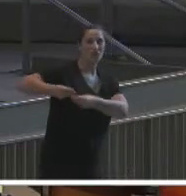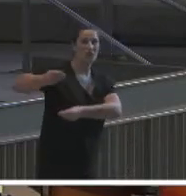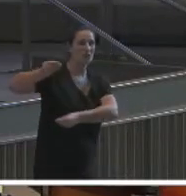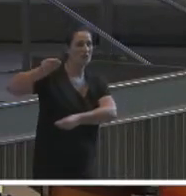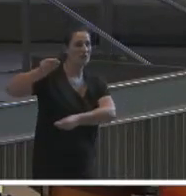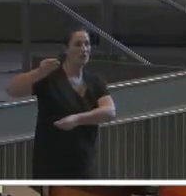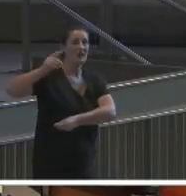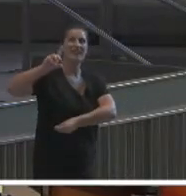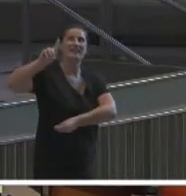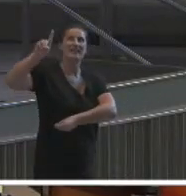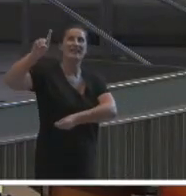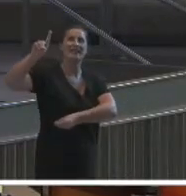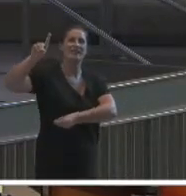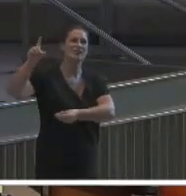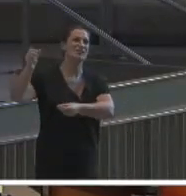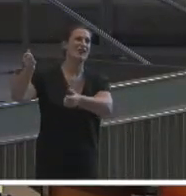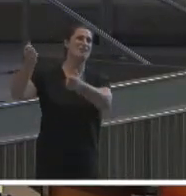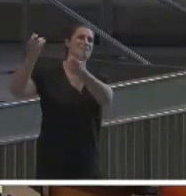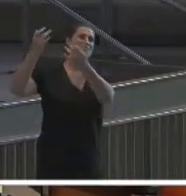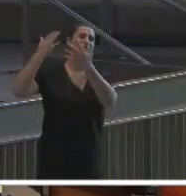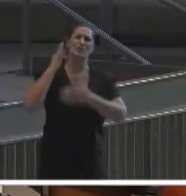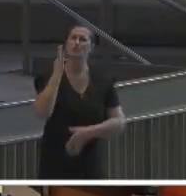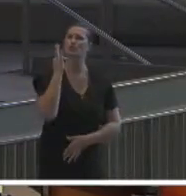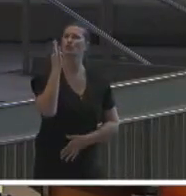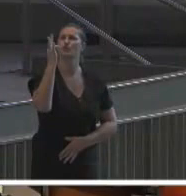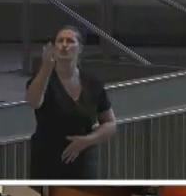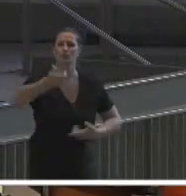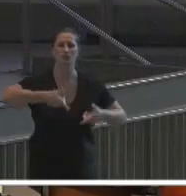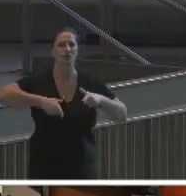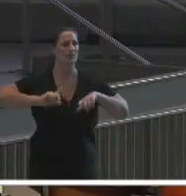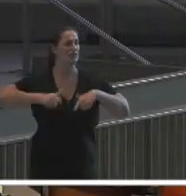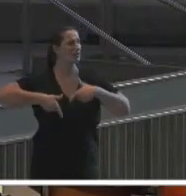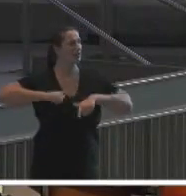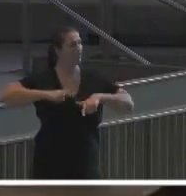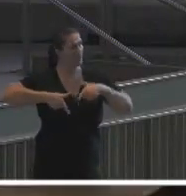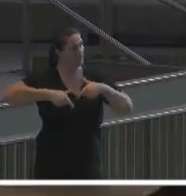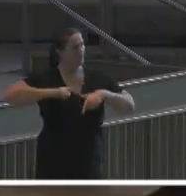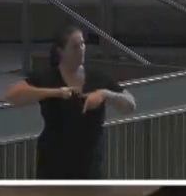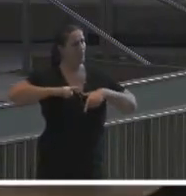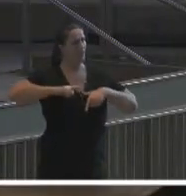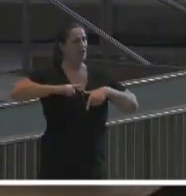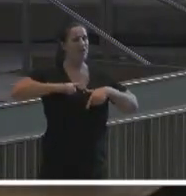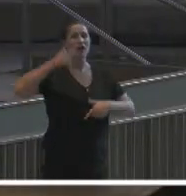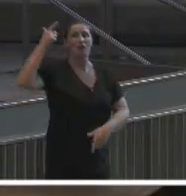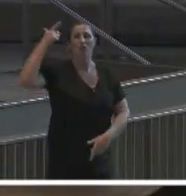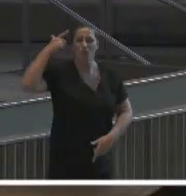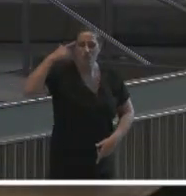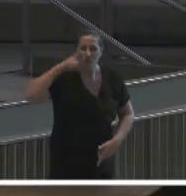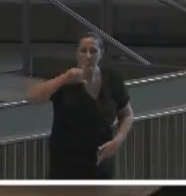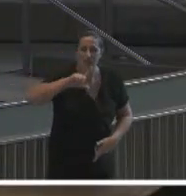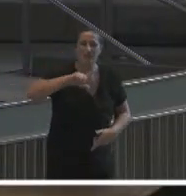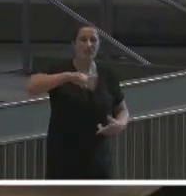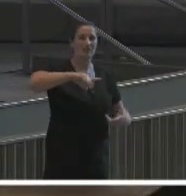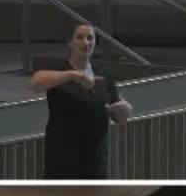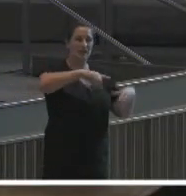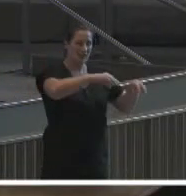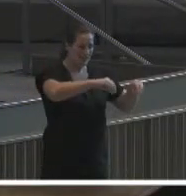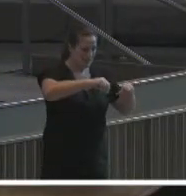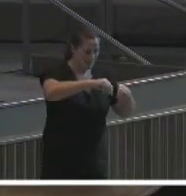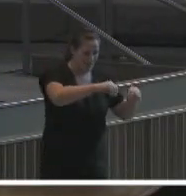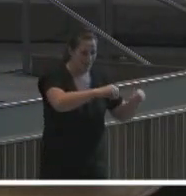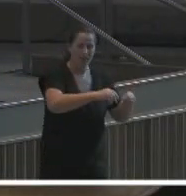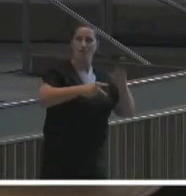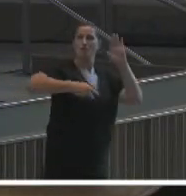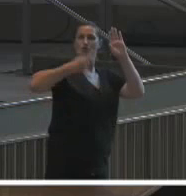sua bênção, o futuro de Israel, a conquista de toda a terra, porque era a primeira